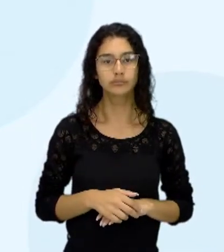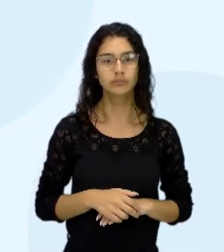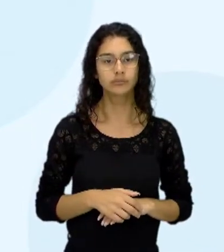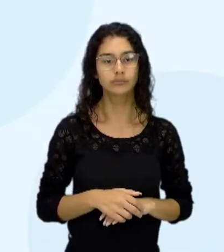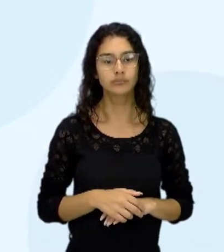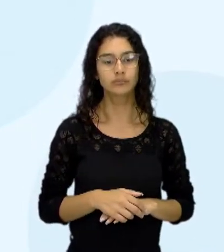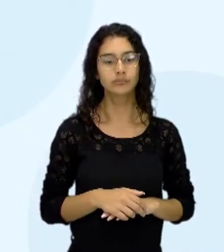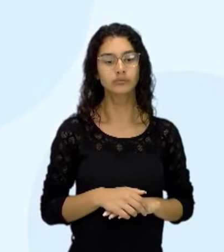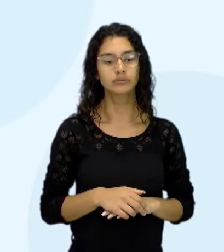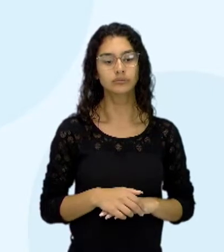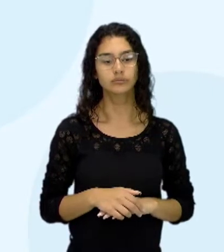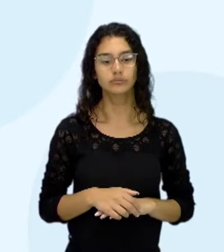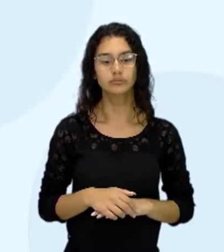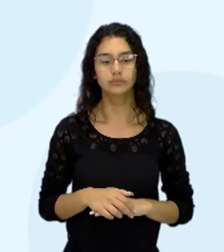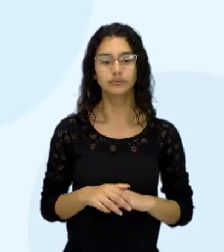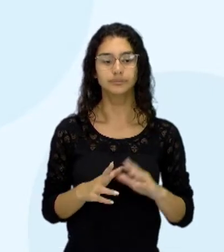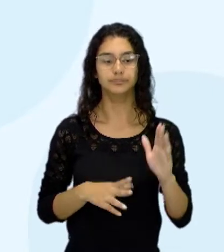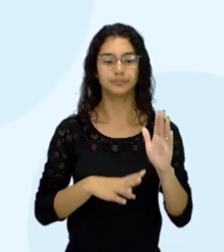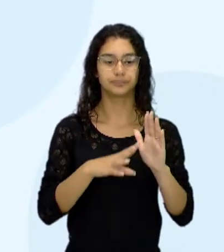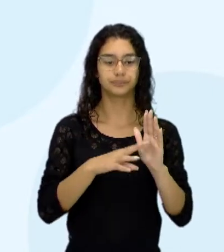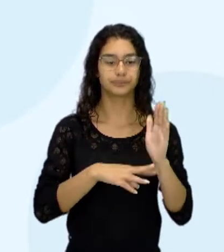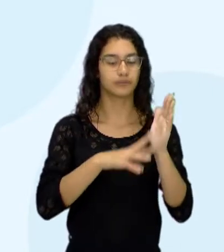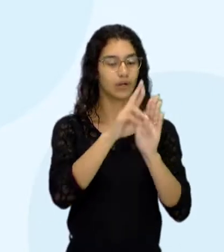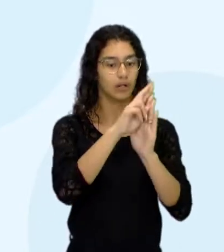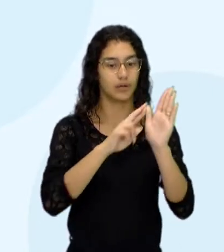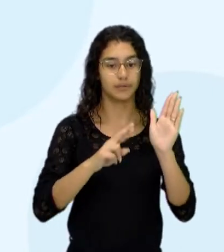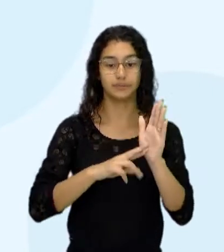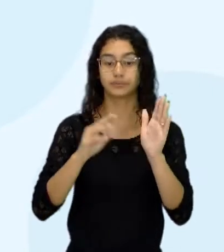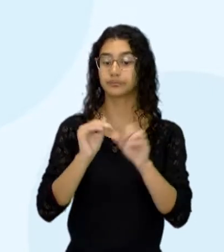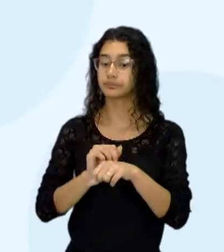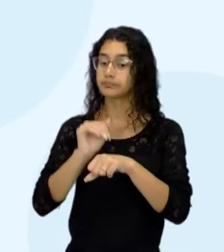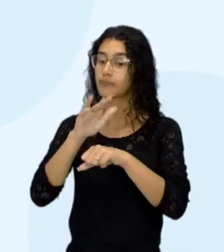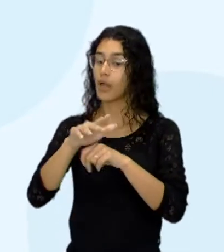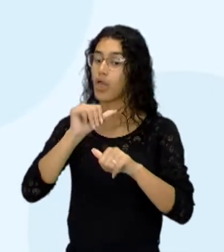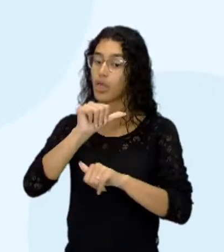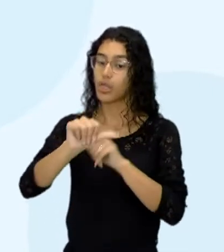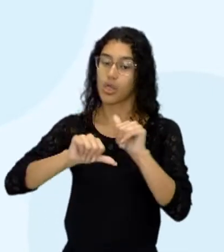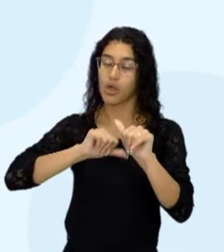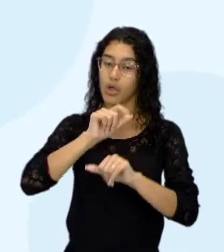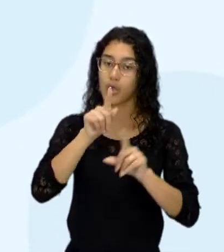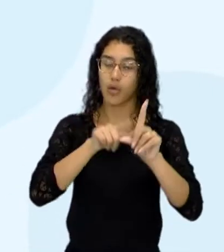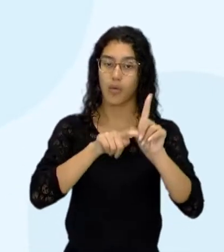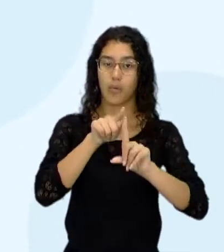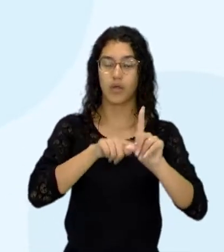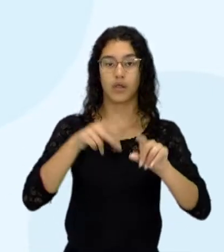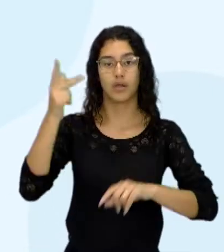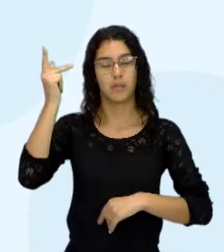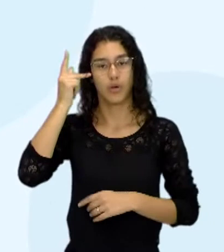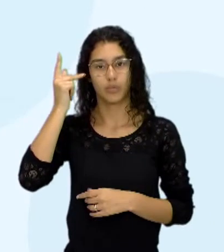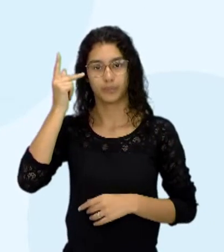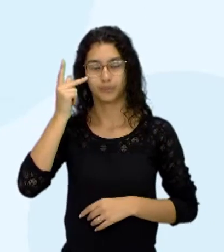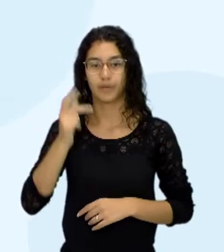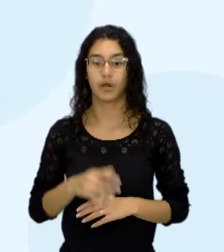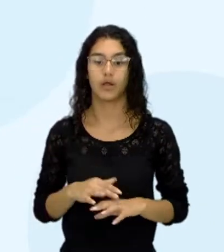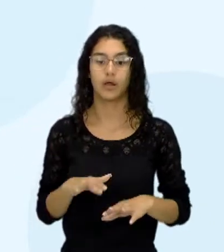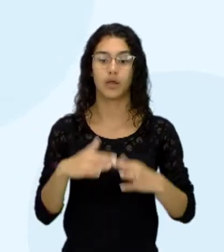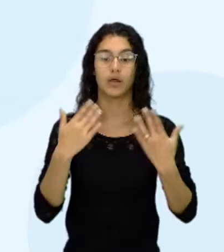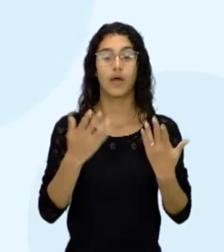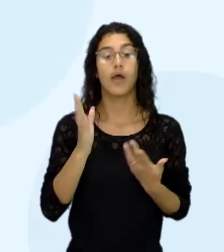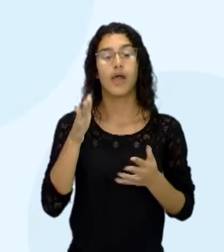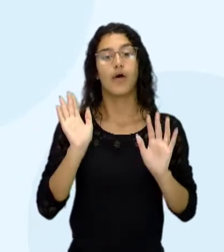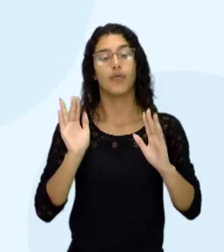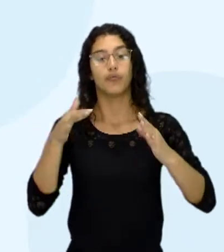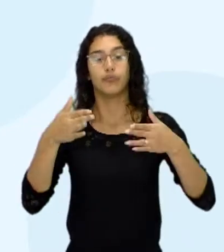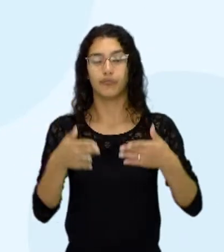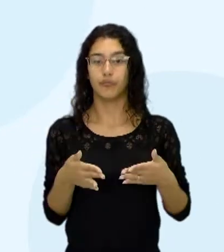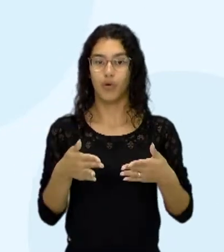E na reportagem está escrito assim, ó, a manchete está: relatório sugere medidas diante de mudança climática em São Paulo. Então aqui o